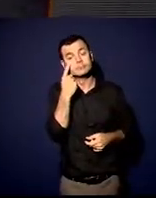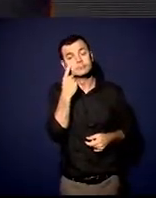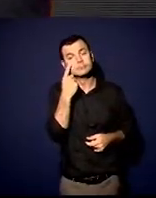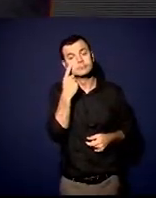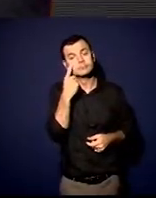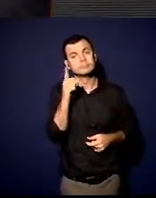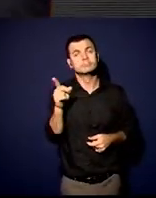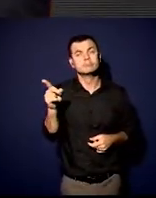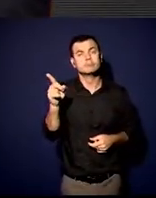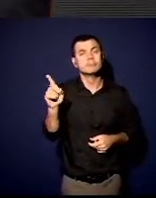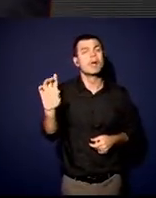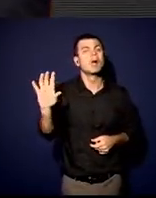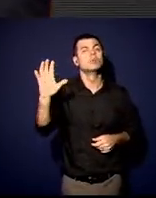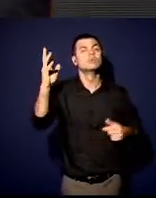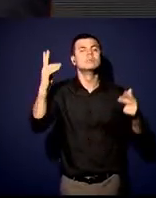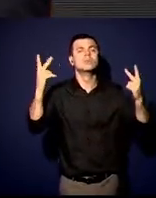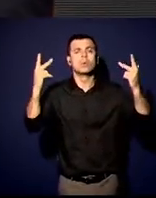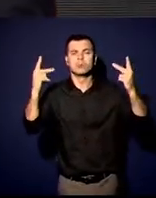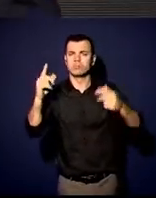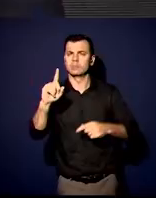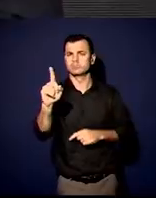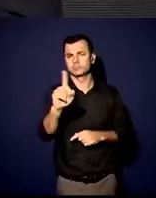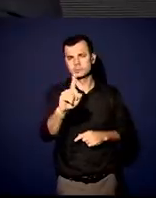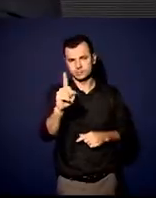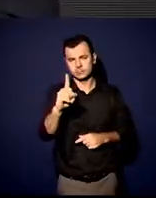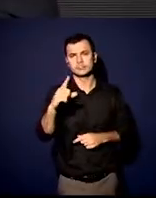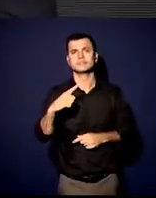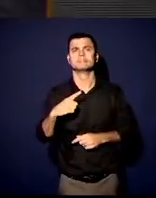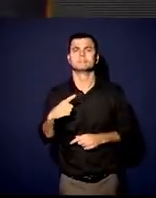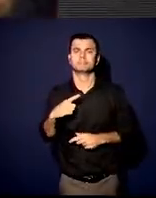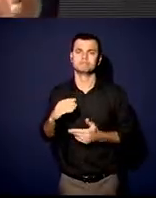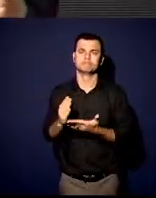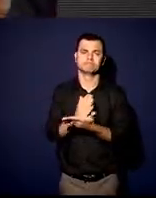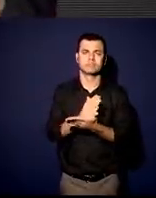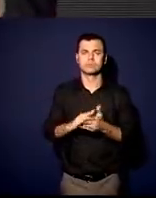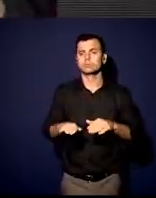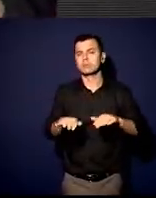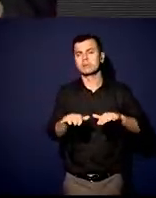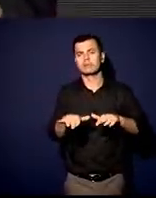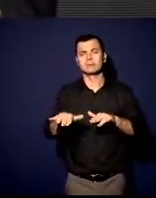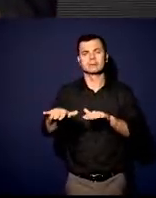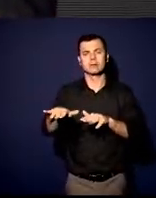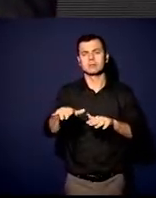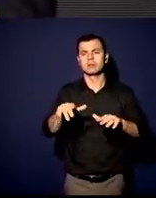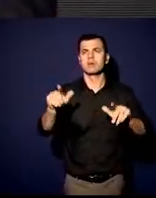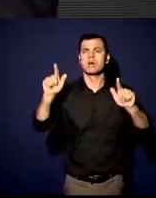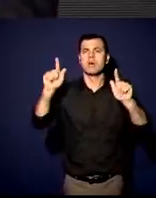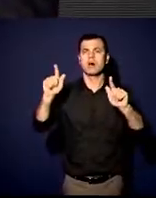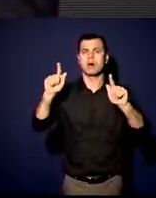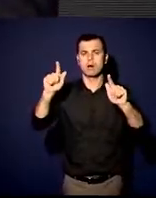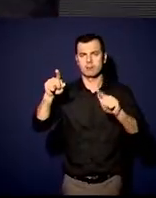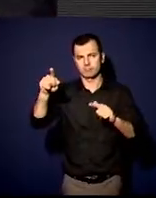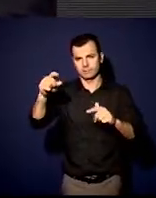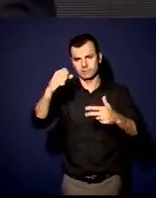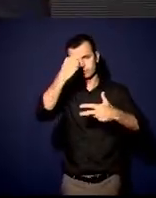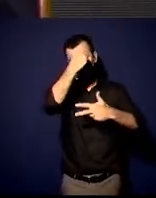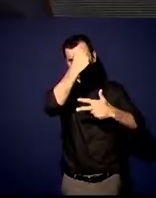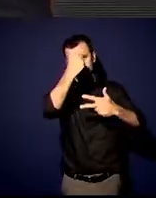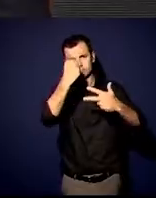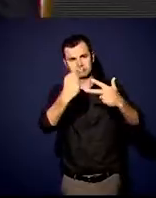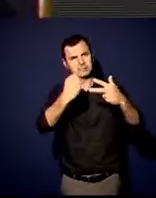o normal que acontecesse né você tinha tido ali manifestações do âmbito da Praça dos Três Poderes de